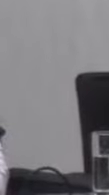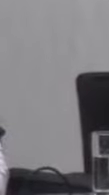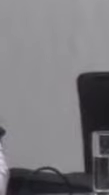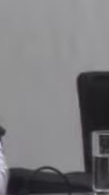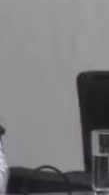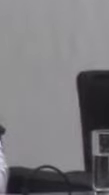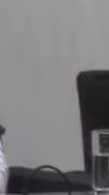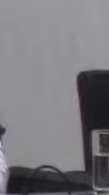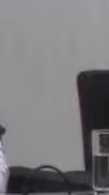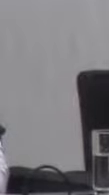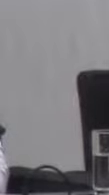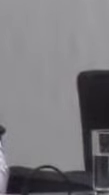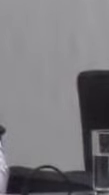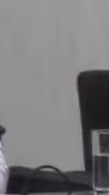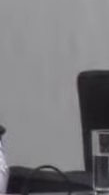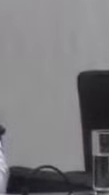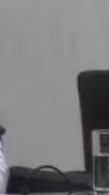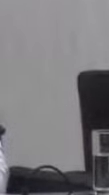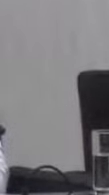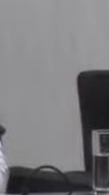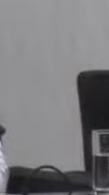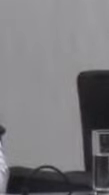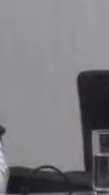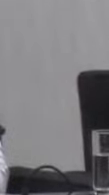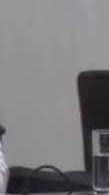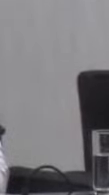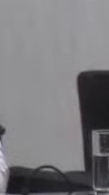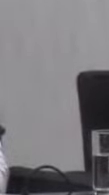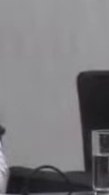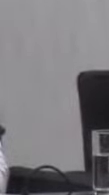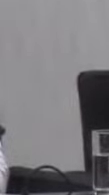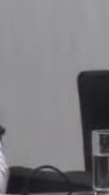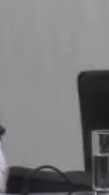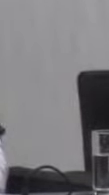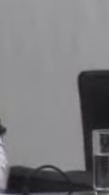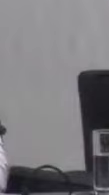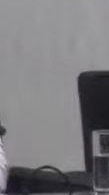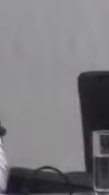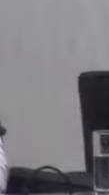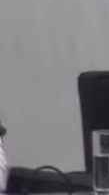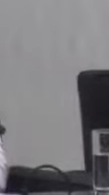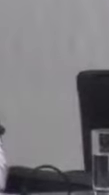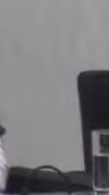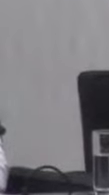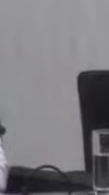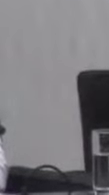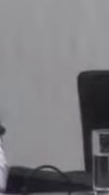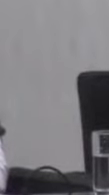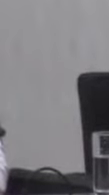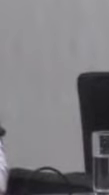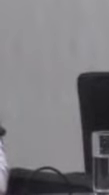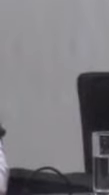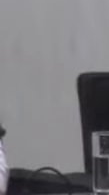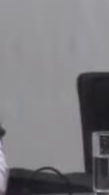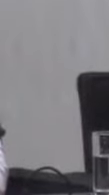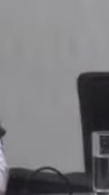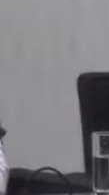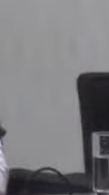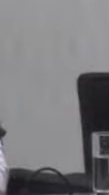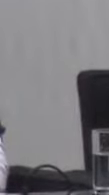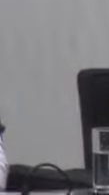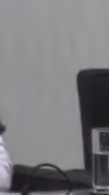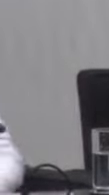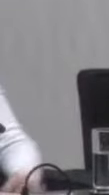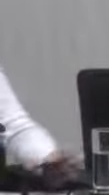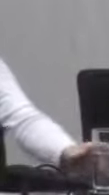superior, aí a ideia é, às vezes, titular com um pouquinho de PIP, né? Porque, na verdade, não precisam da